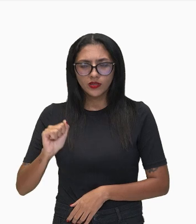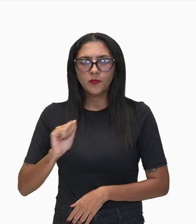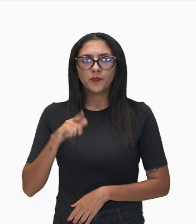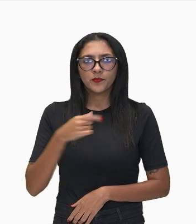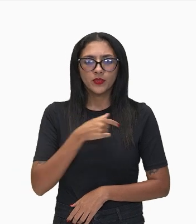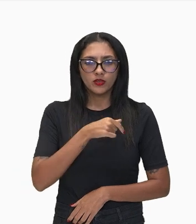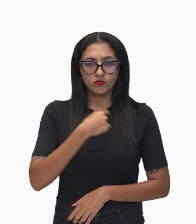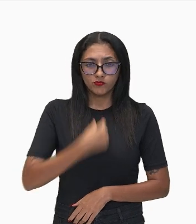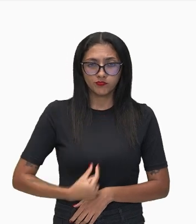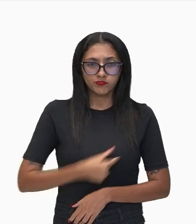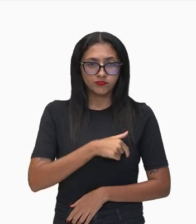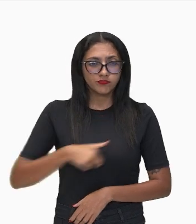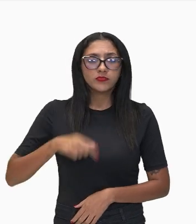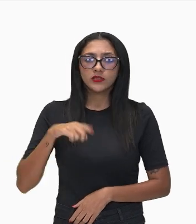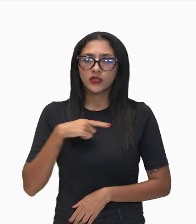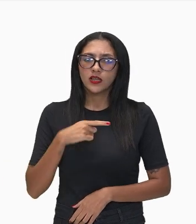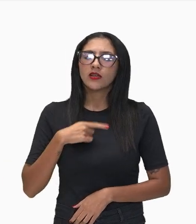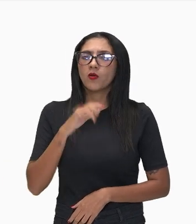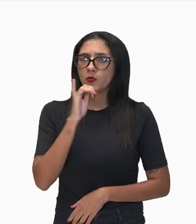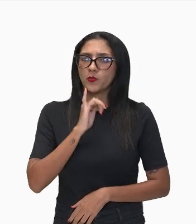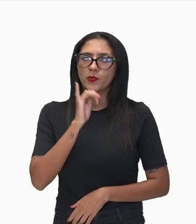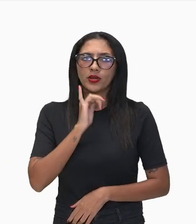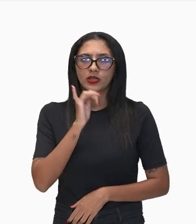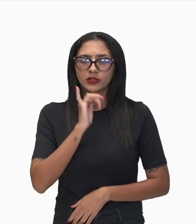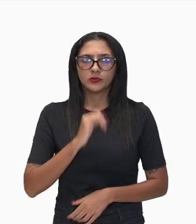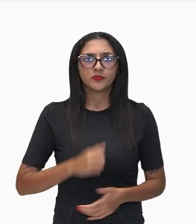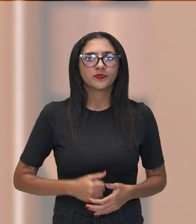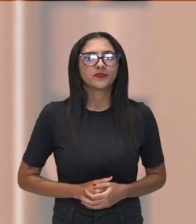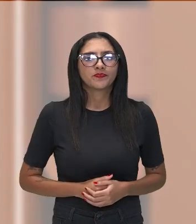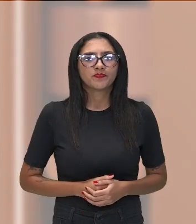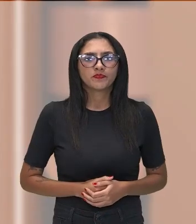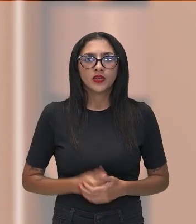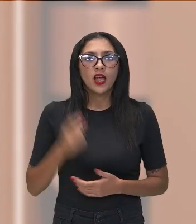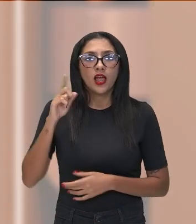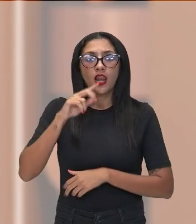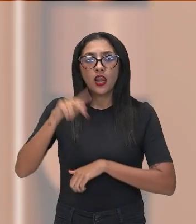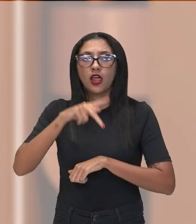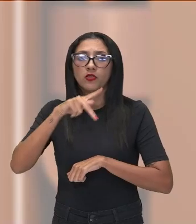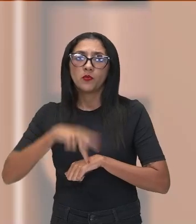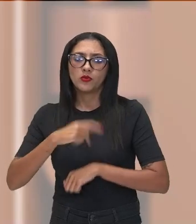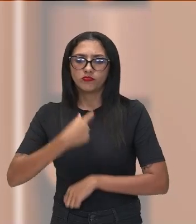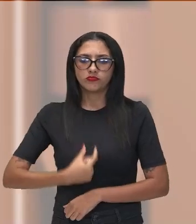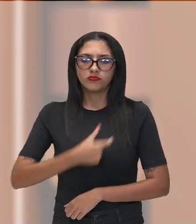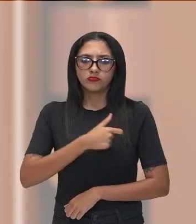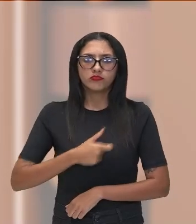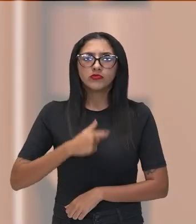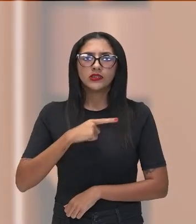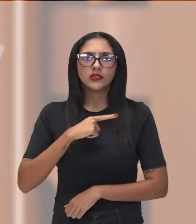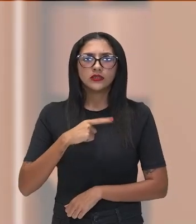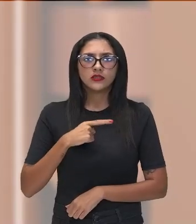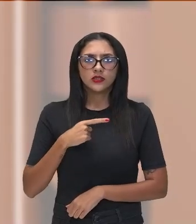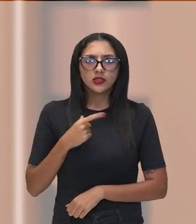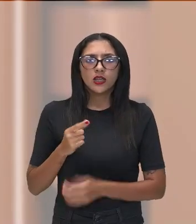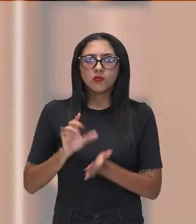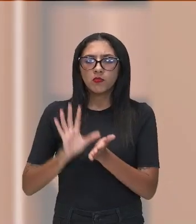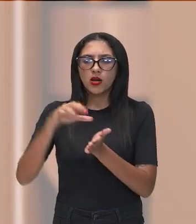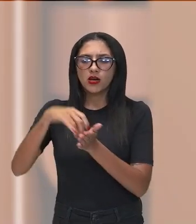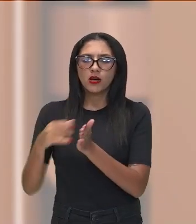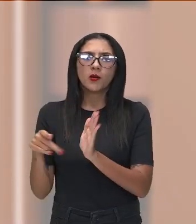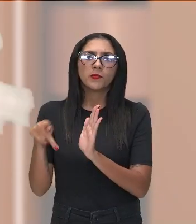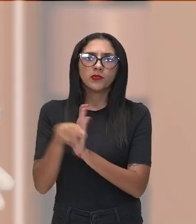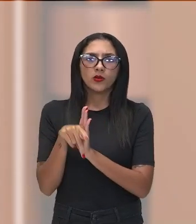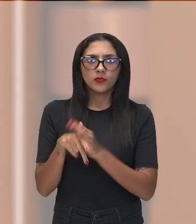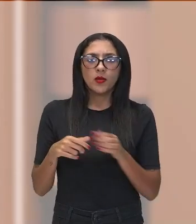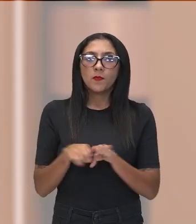uma confederação. Então, assim, lá na Suíça, né, tem os cantões, né, porém, a Suíça, ela